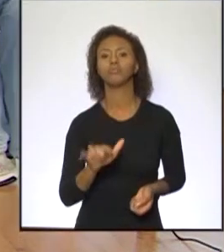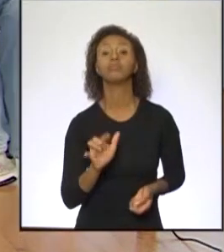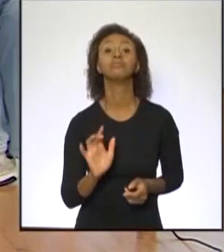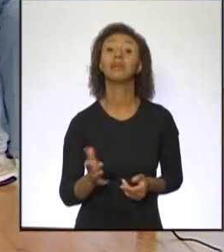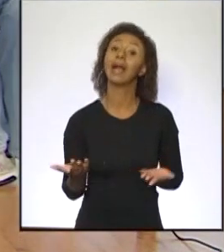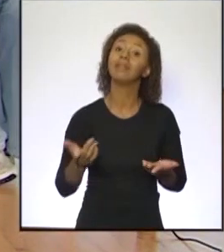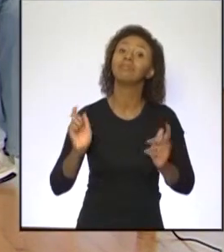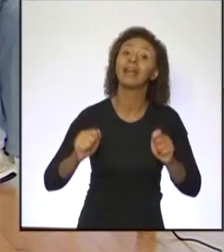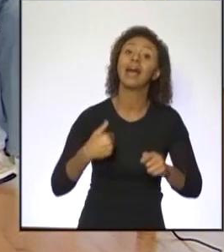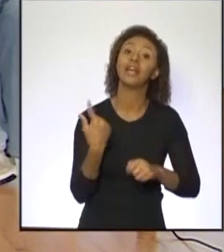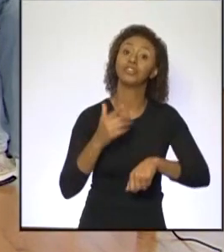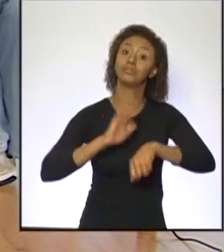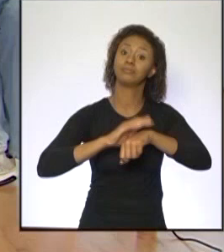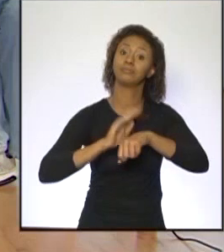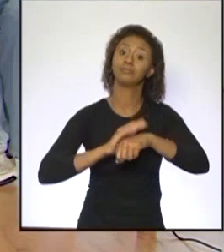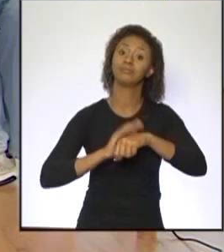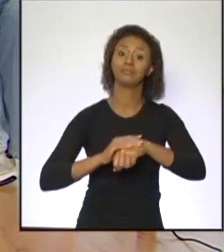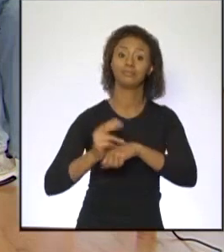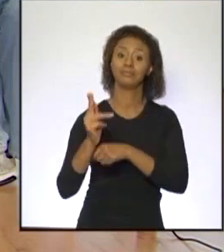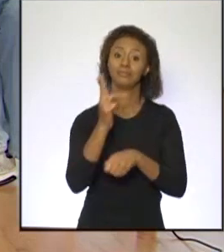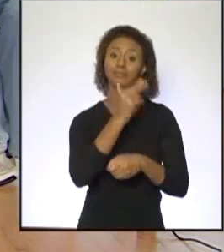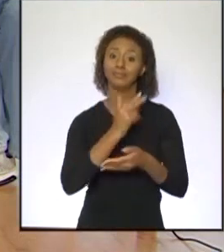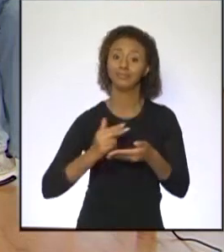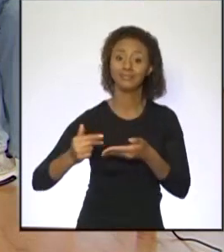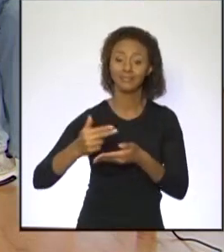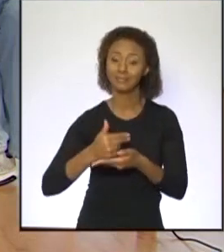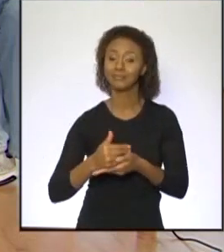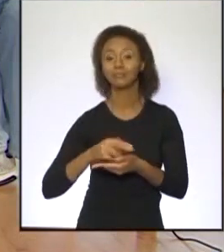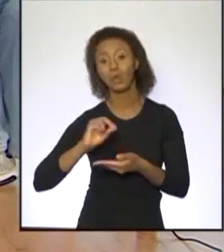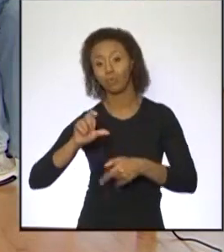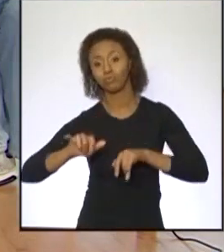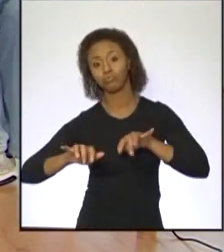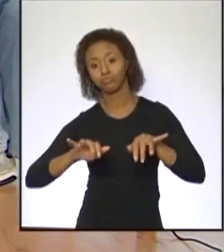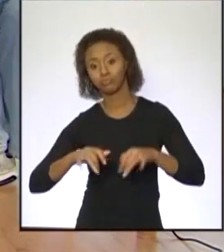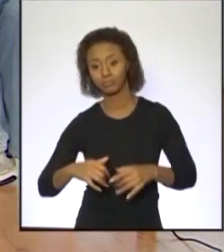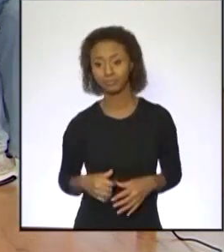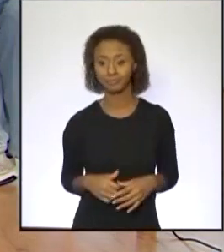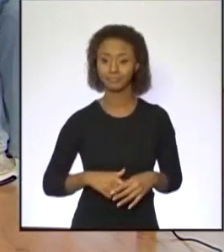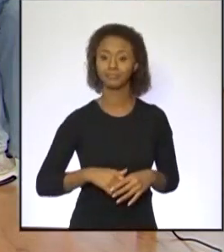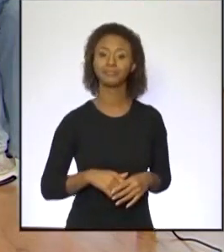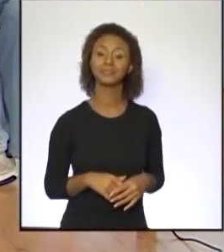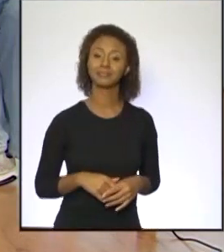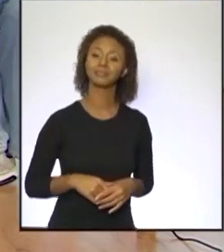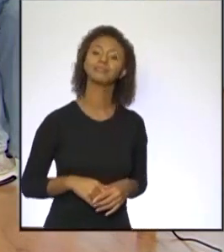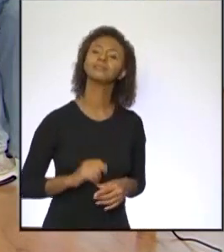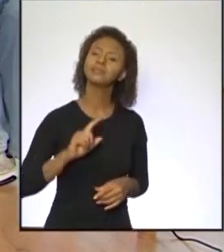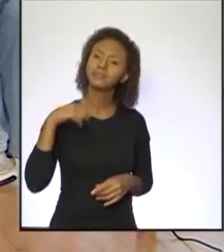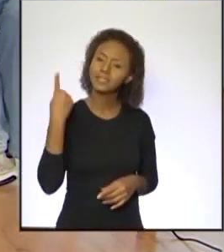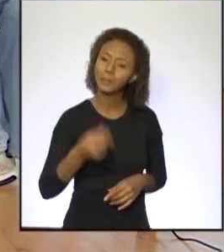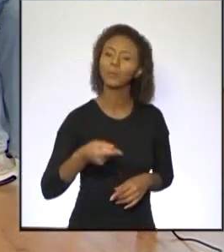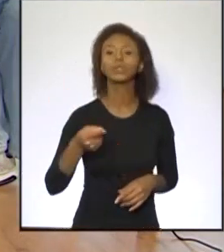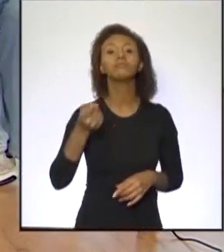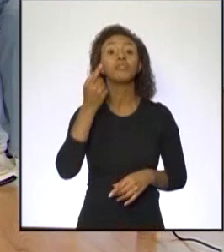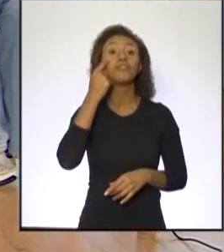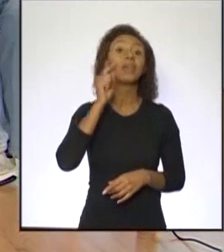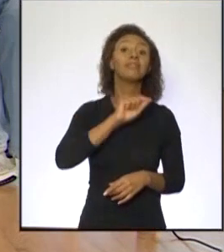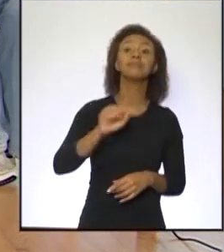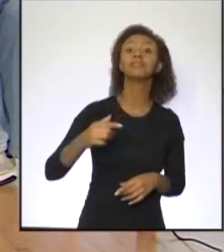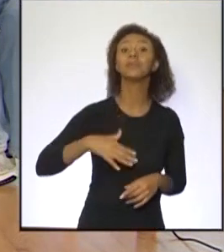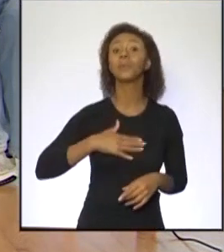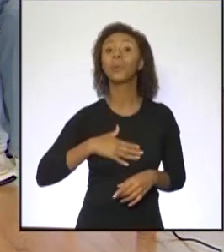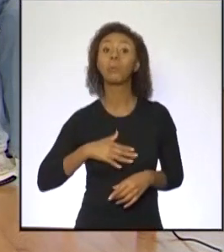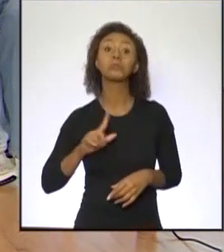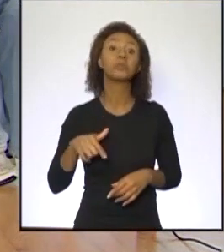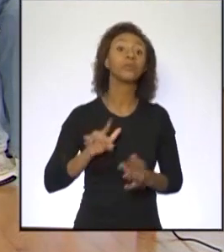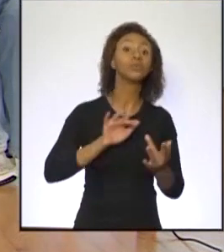gente pode construir sim. Isso mesmo. Né? E aí a gente vai saber quem é que gosta e de repente, né? Quem sabe a gente